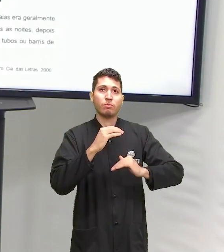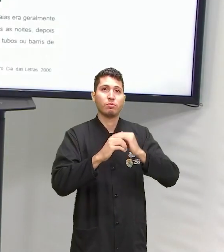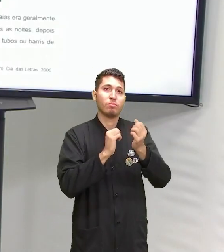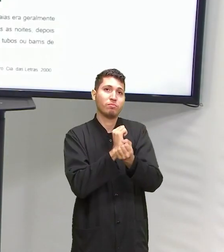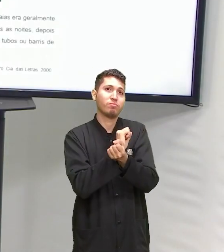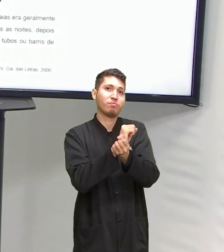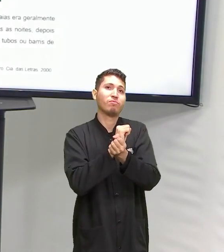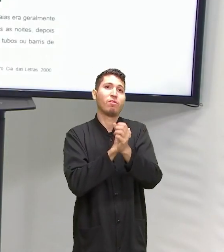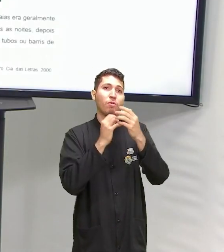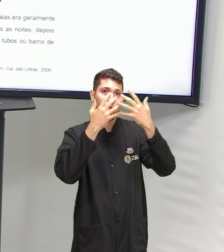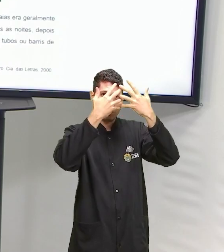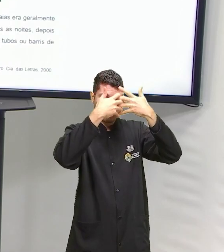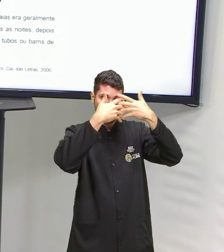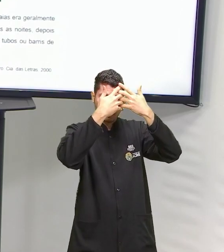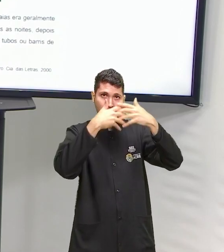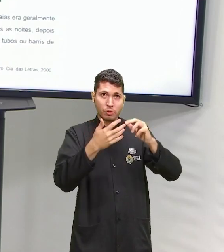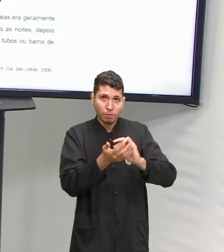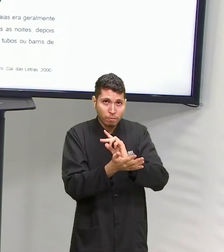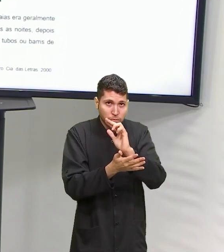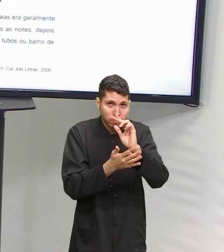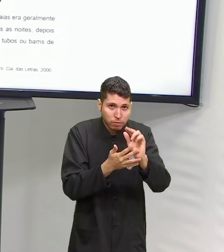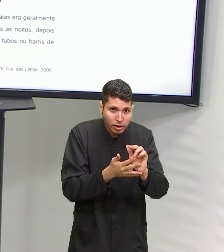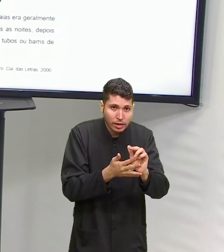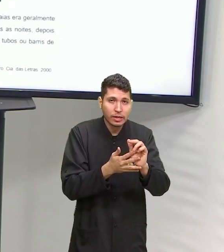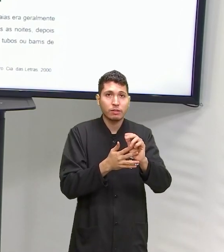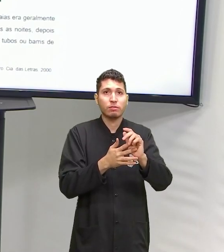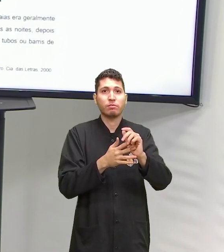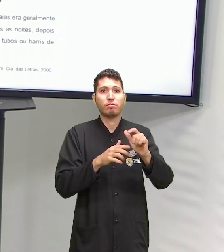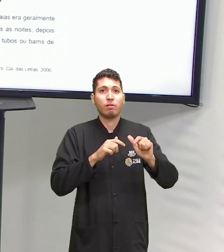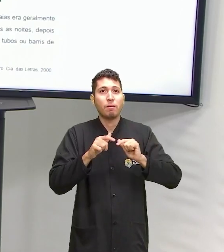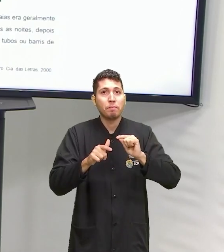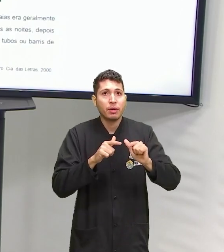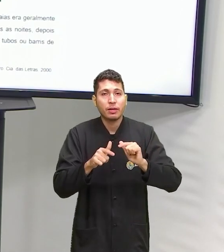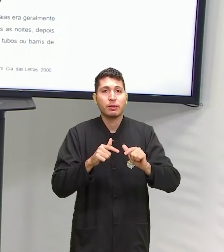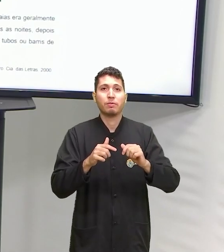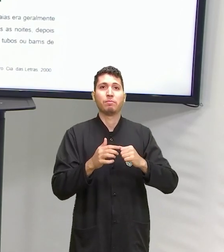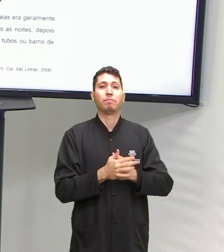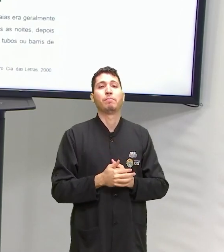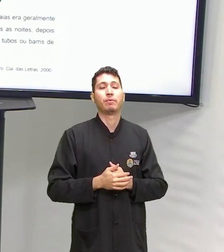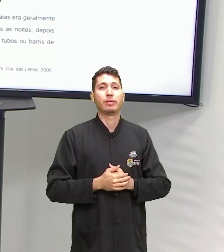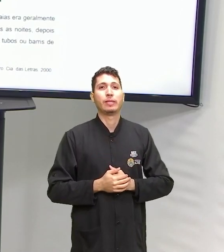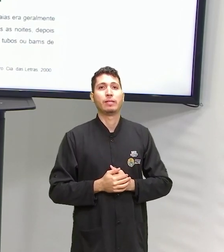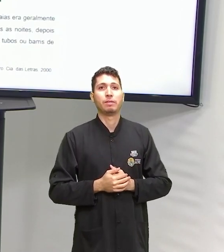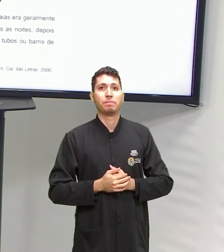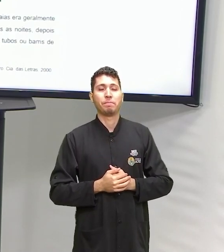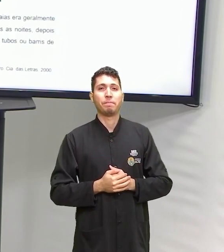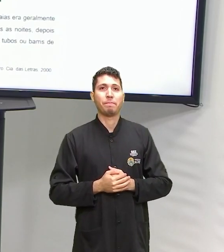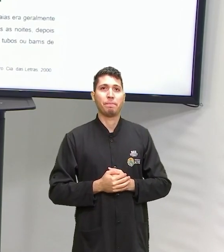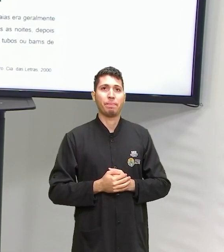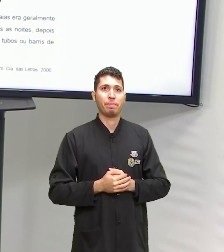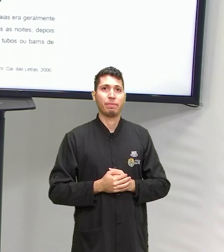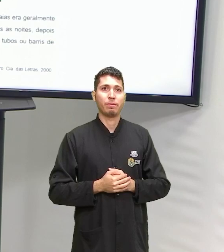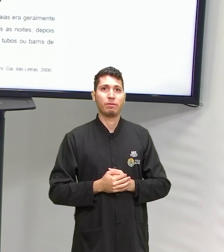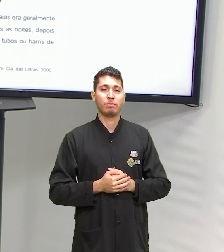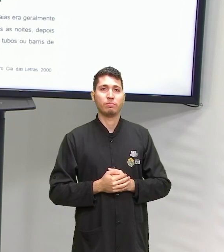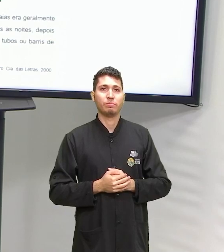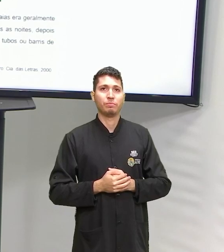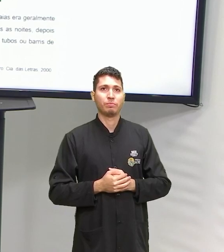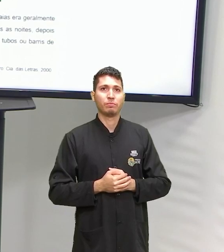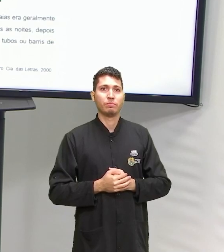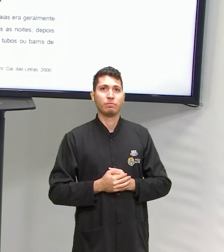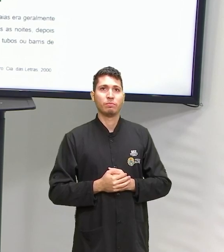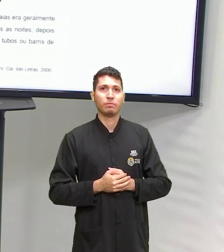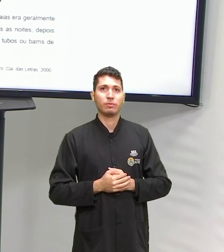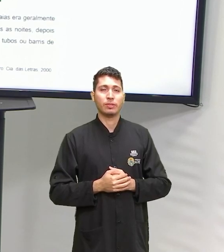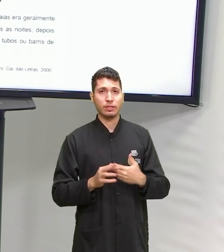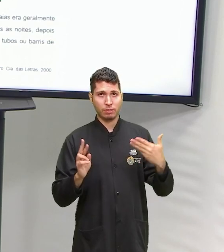bem complexo. Existiam várias funções sociais na qual esses escravos ocupavam. E nesse caso em específico da questão, ele está se